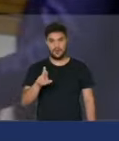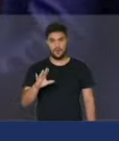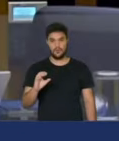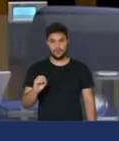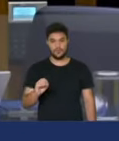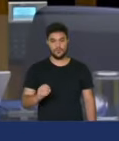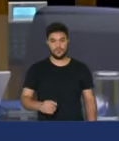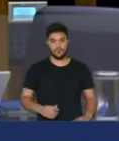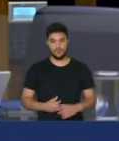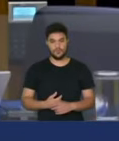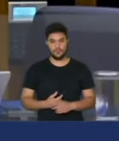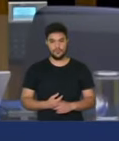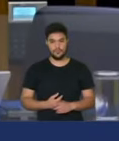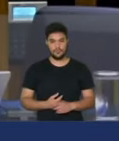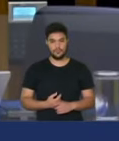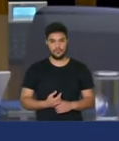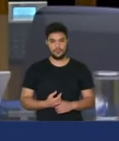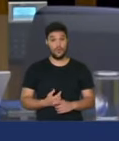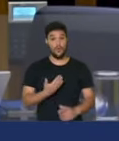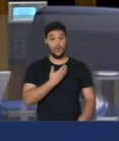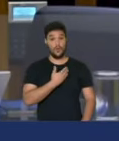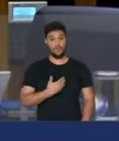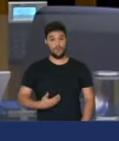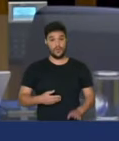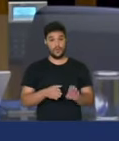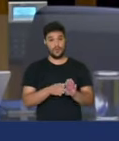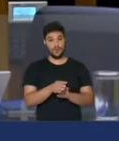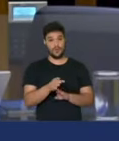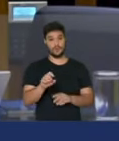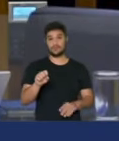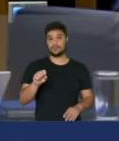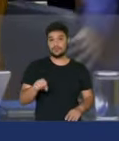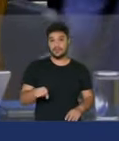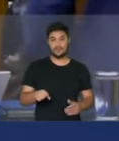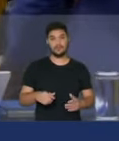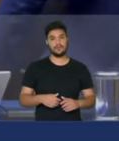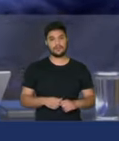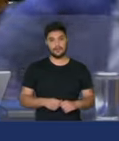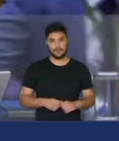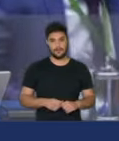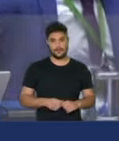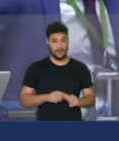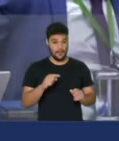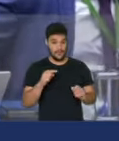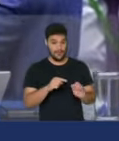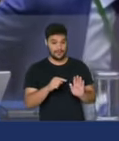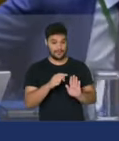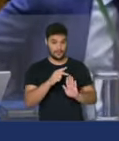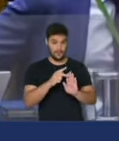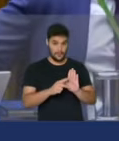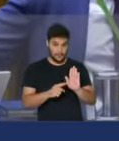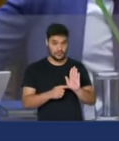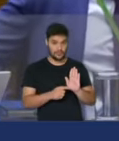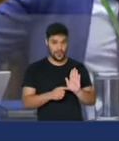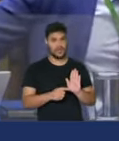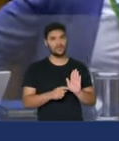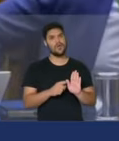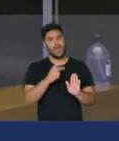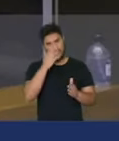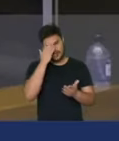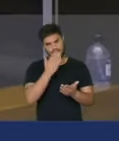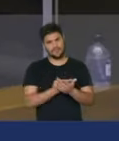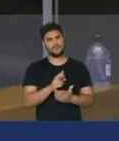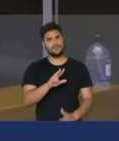Obrigado Presidente bom governo orienta assim e obviamente que esse é um projeto que vai ter unanimidade nessa casa